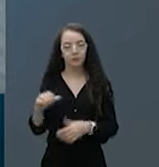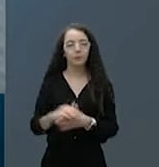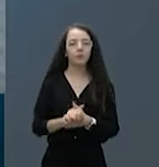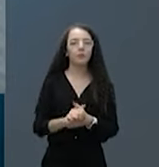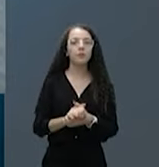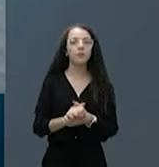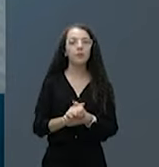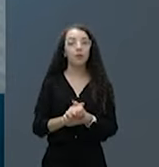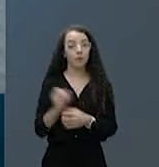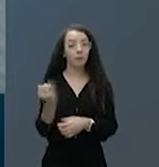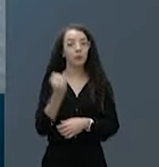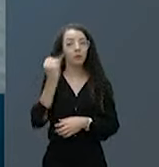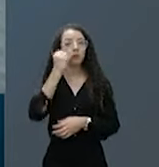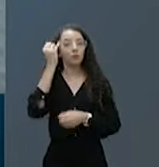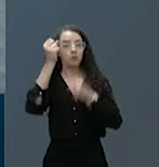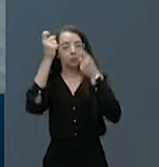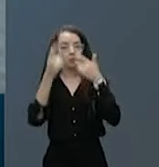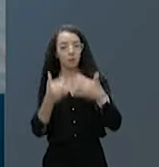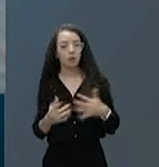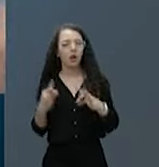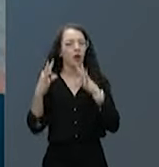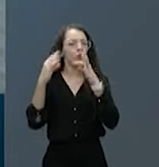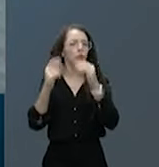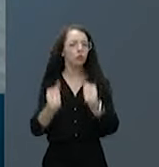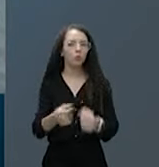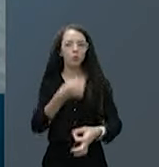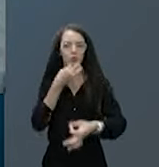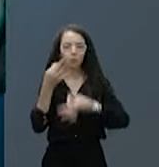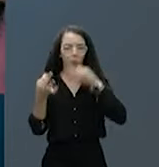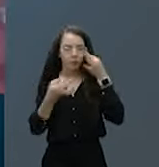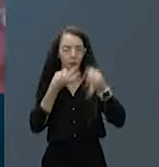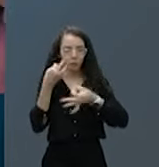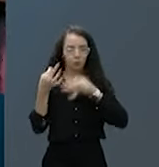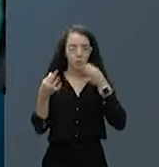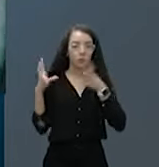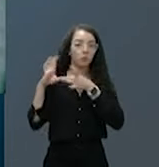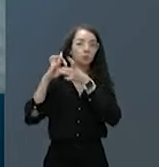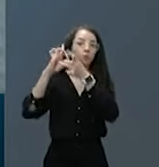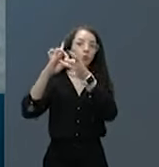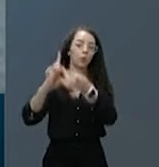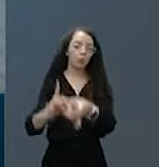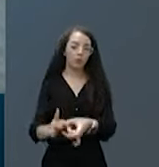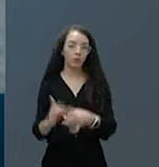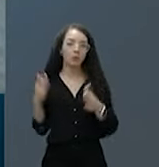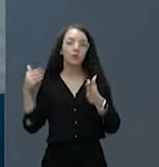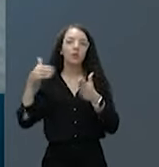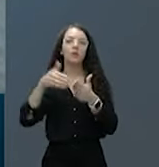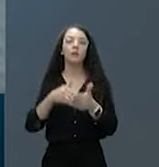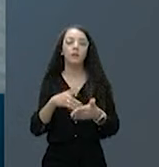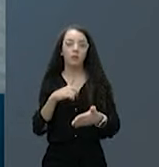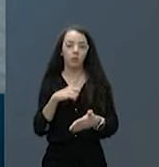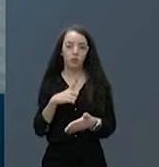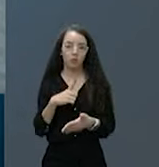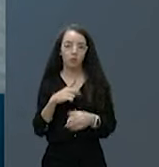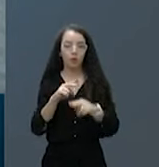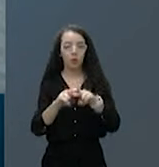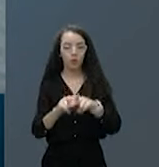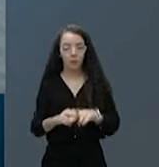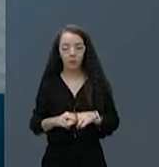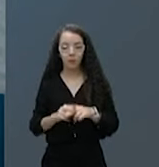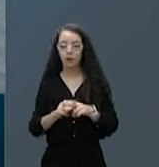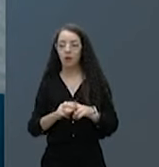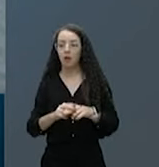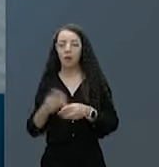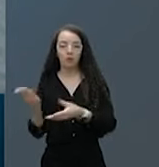as considerações feitas nesse contexto limitam-se à realização de verdadeira distinção, de modo a dar às partes peticionantes